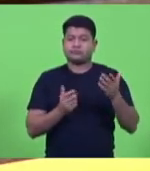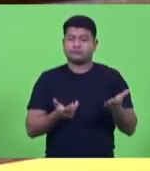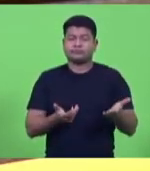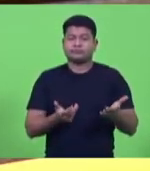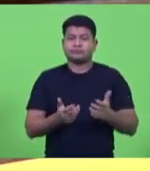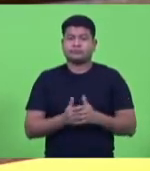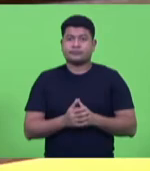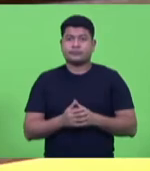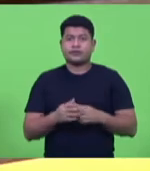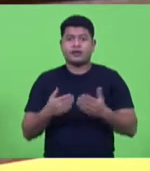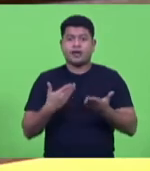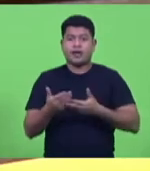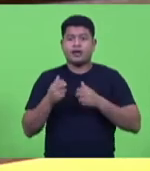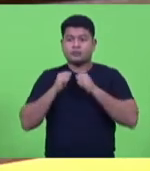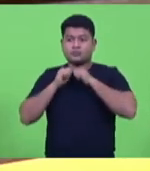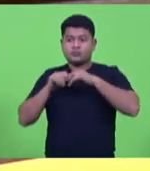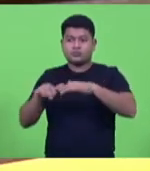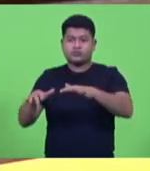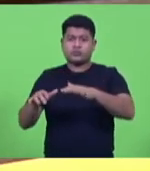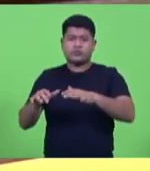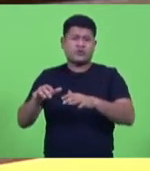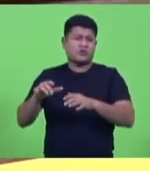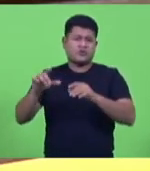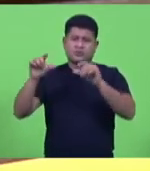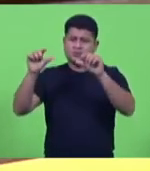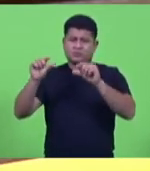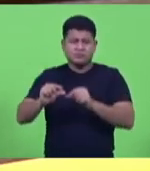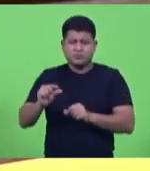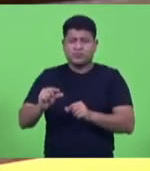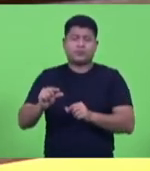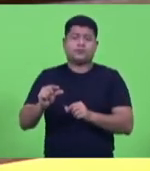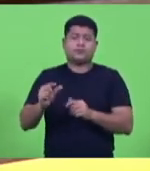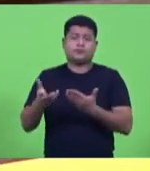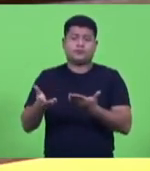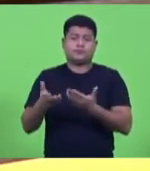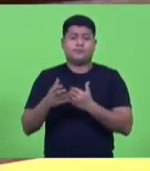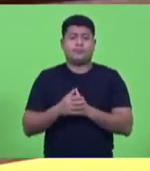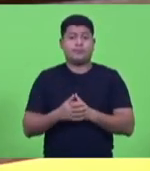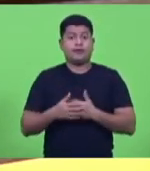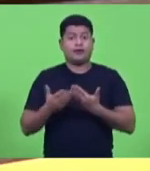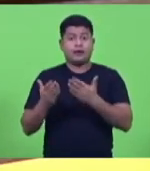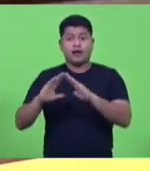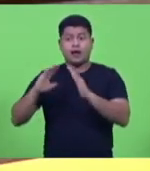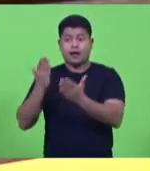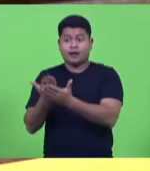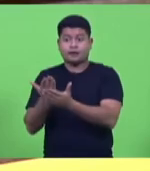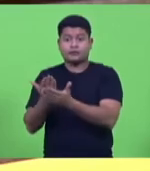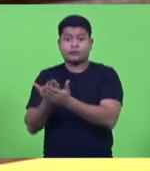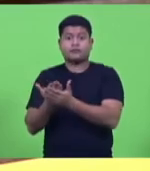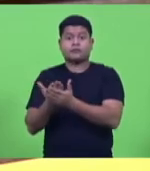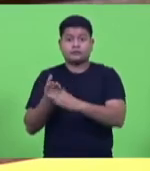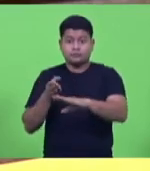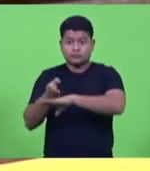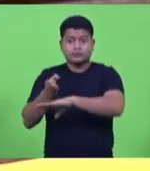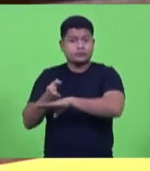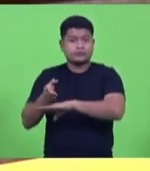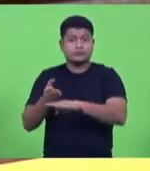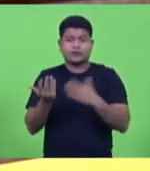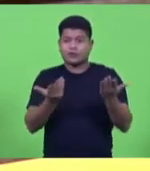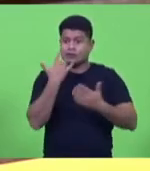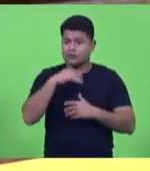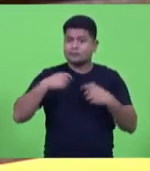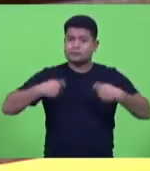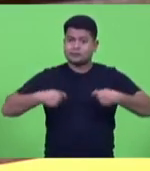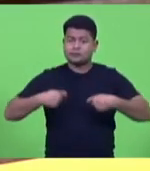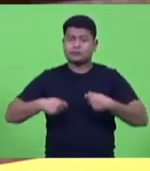e transmitem muito menos, que as crianças devem estar em sala de aula. Por algum motivo, o colégio, a aplicação, ignora a ciência e